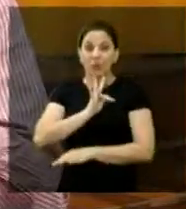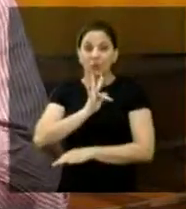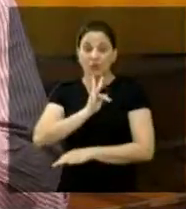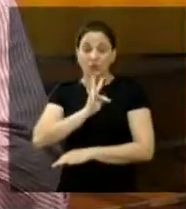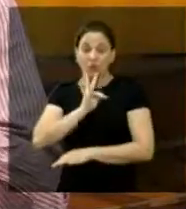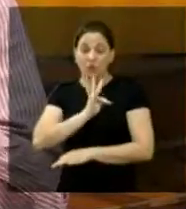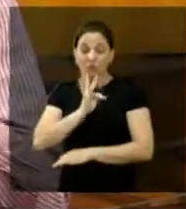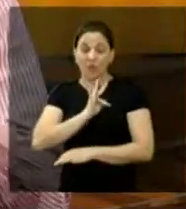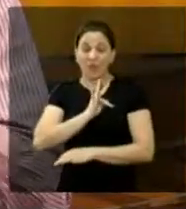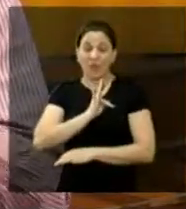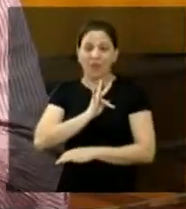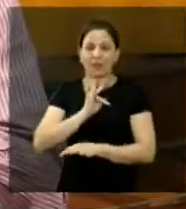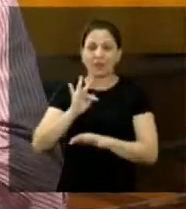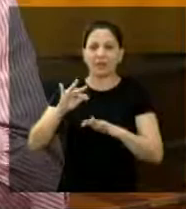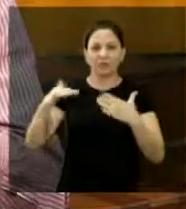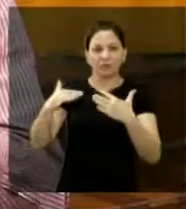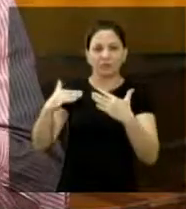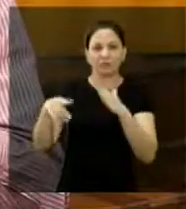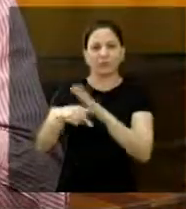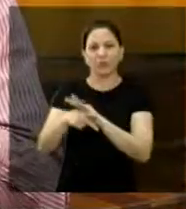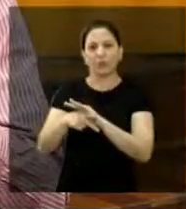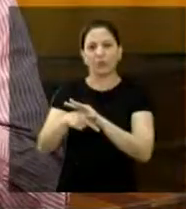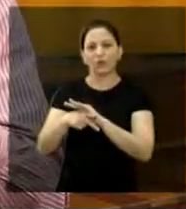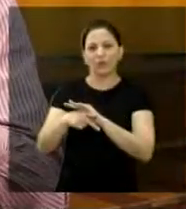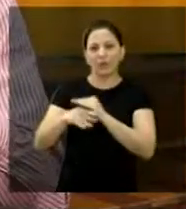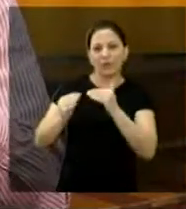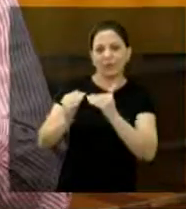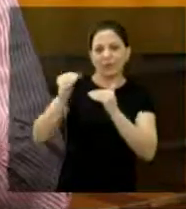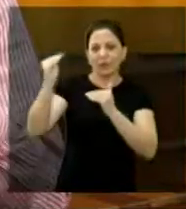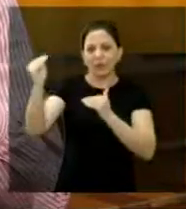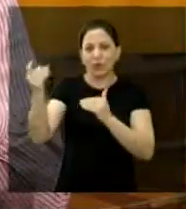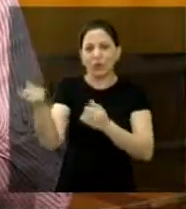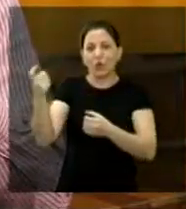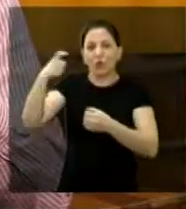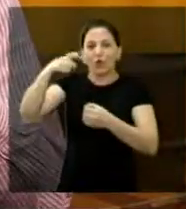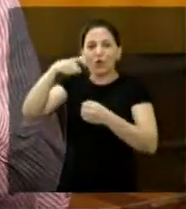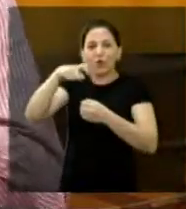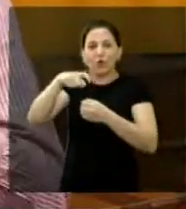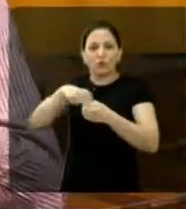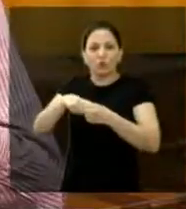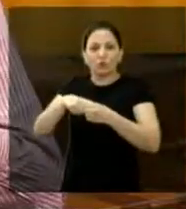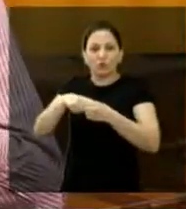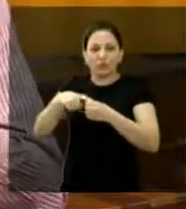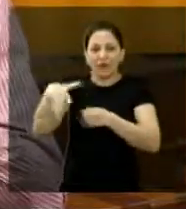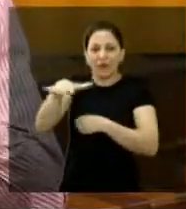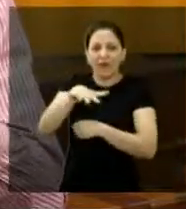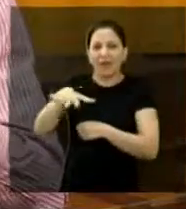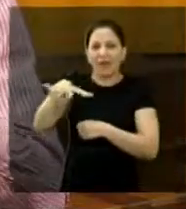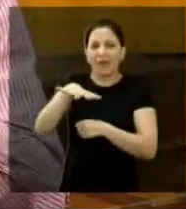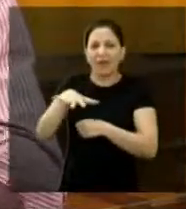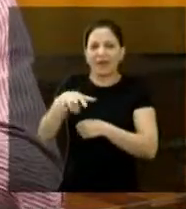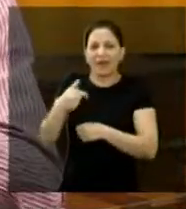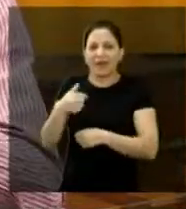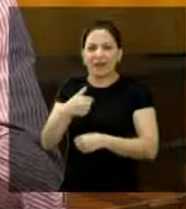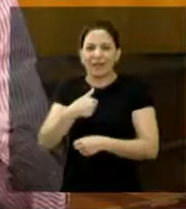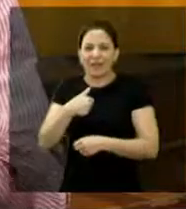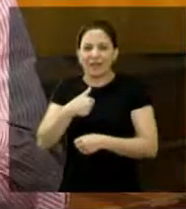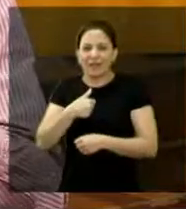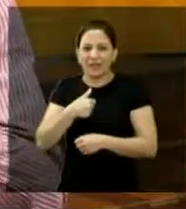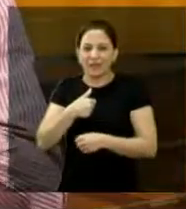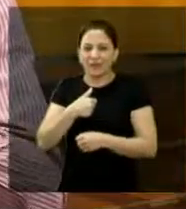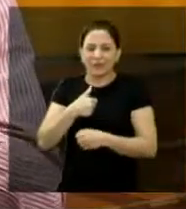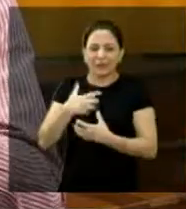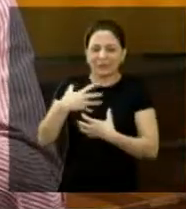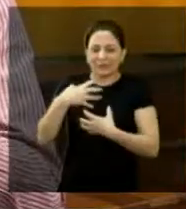lugar de onde ela jamais deveria ter saído. A Ferroviária está de volta à divisão especial. Aí a coisa fugiu realmente do controle.